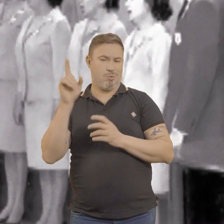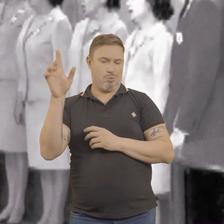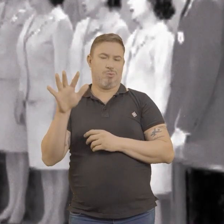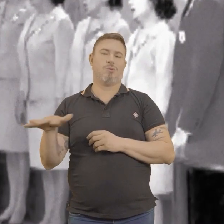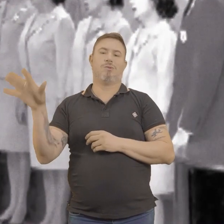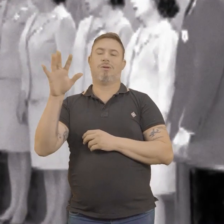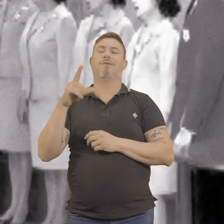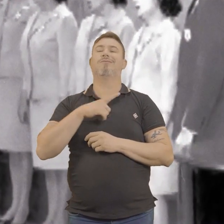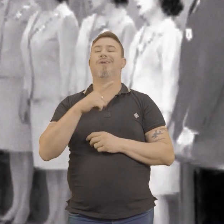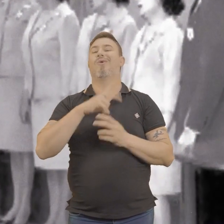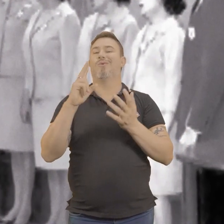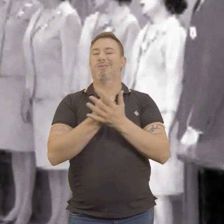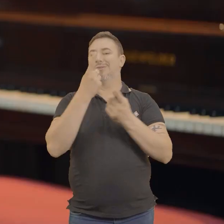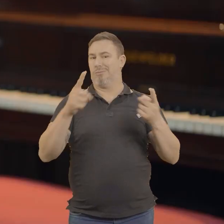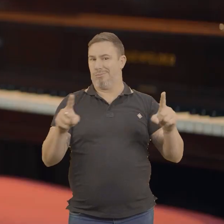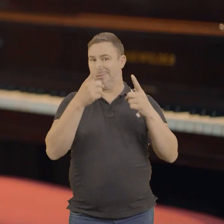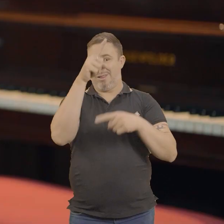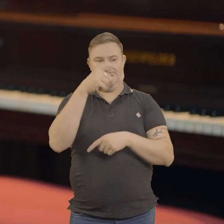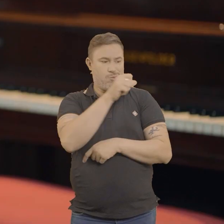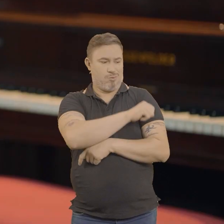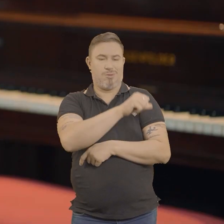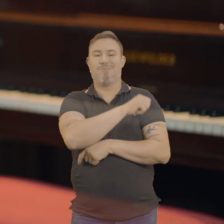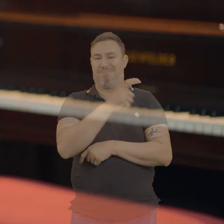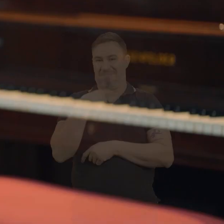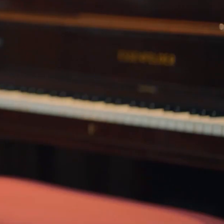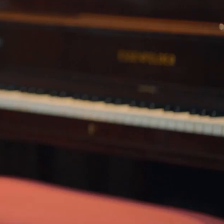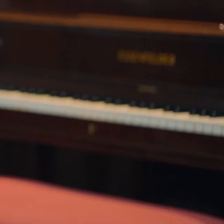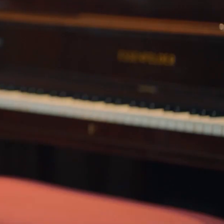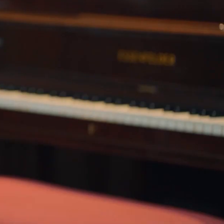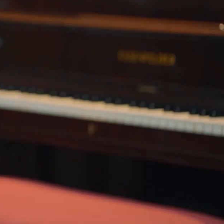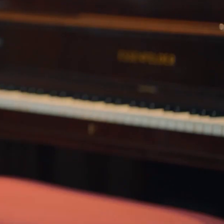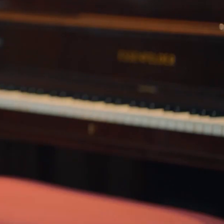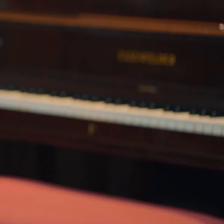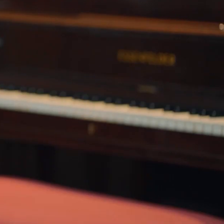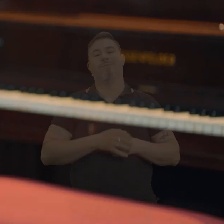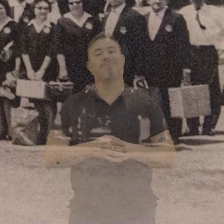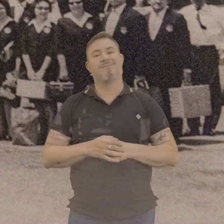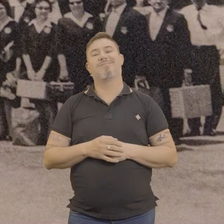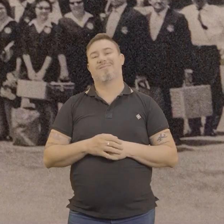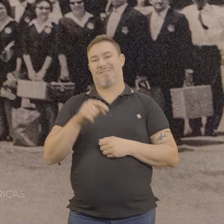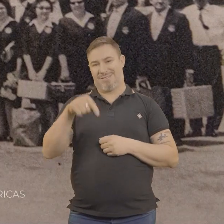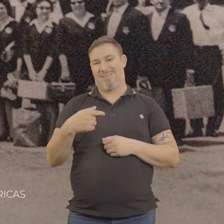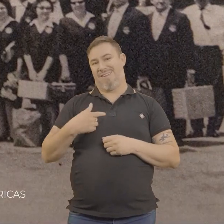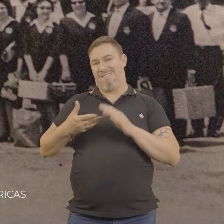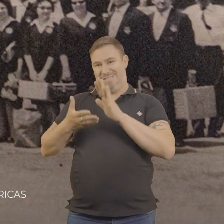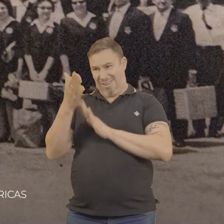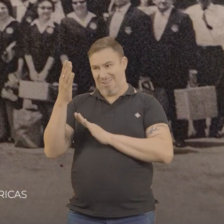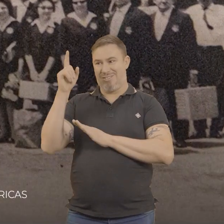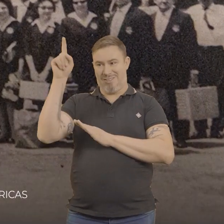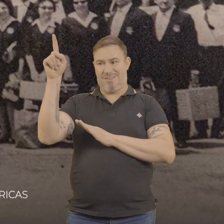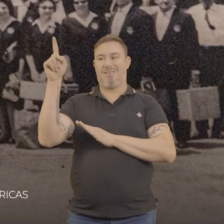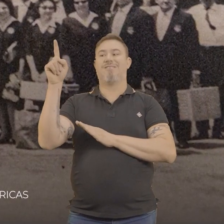na Rádio Nacional do Rio de Janeiro. A atividade do madrigal, ela culminou com